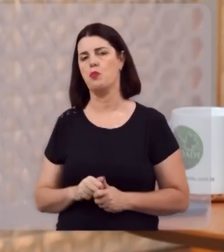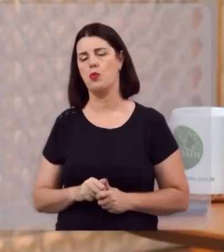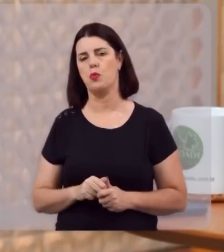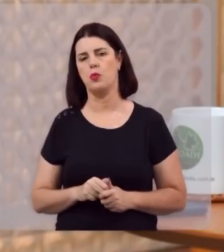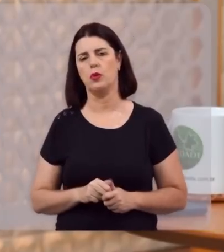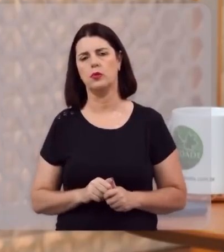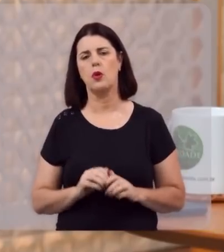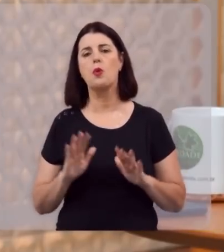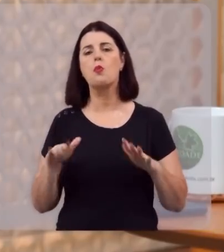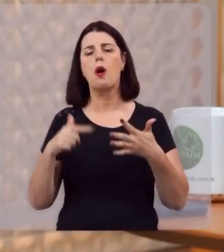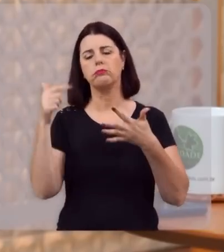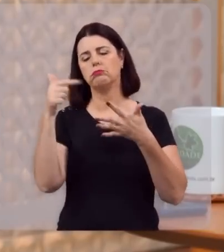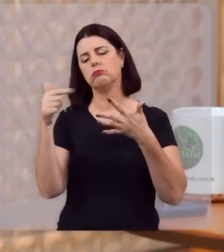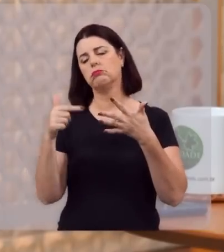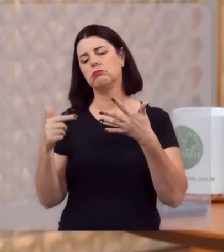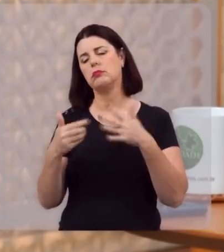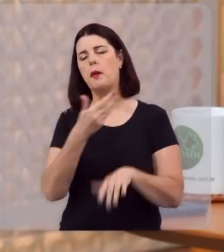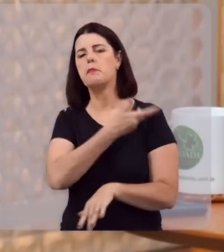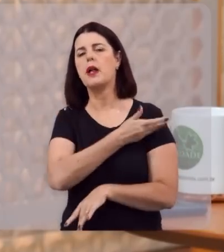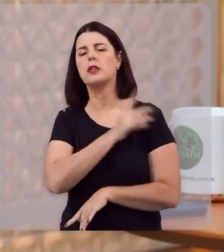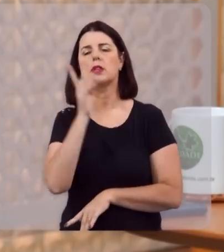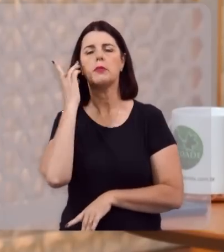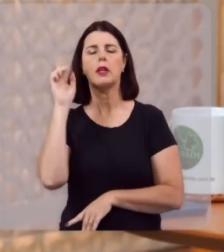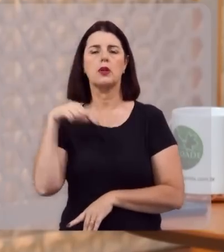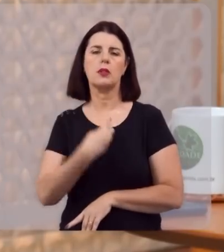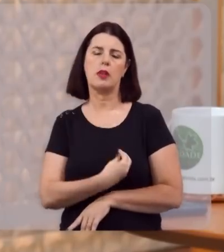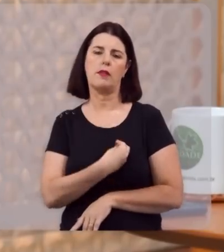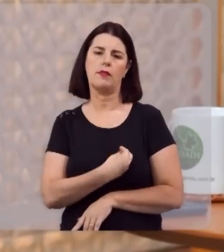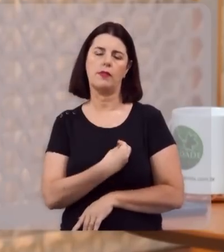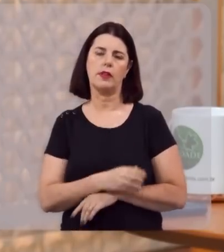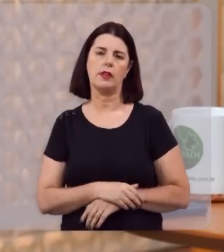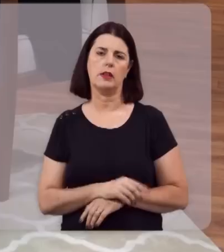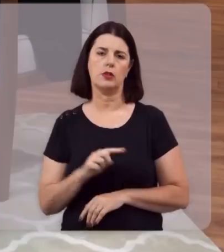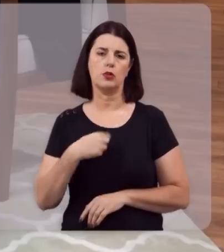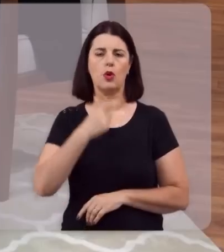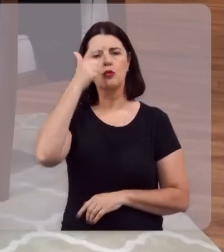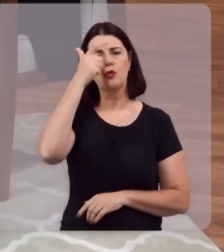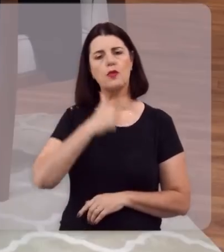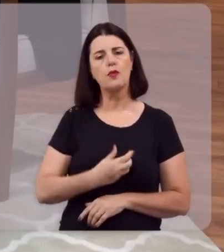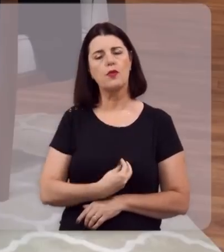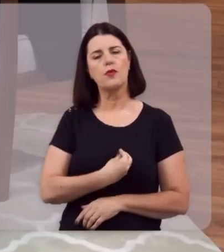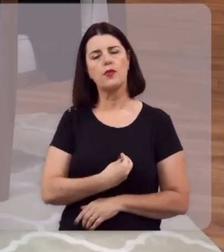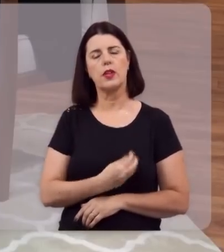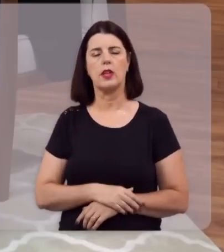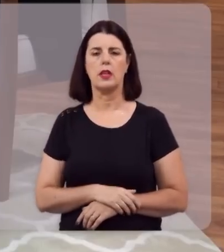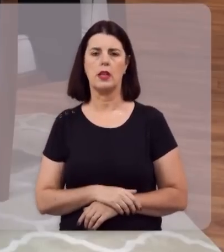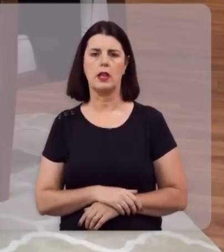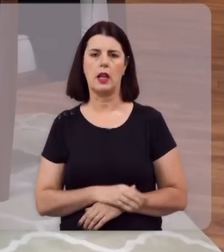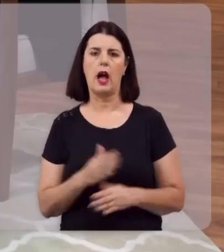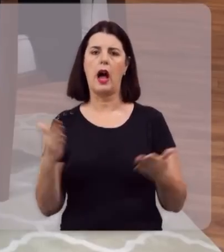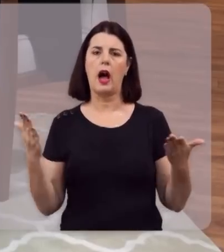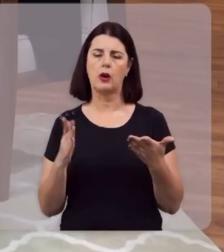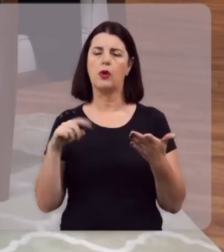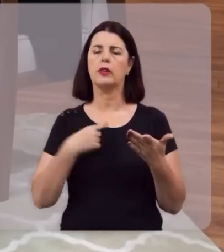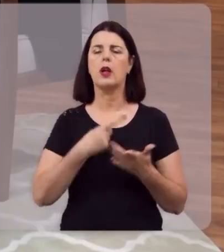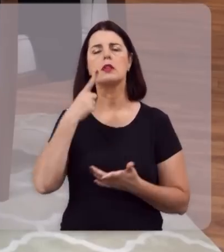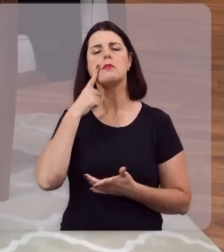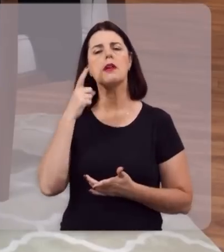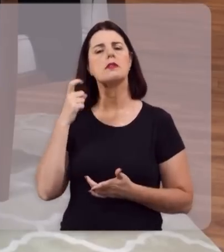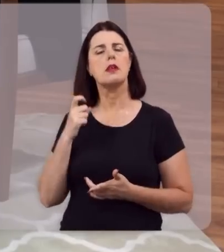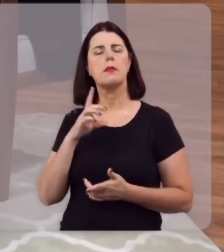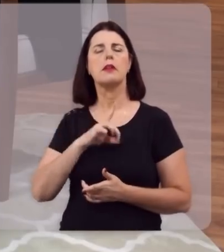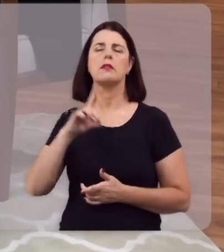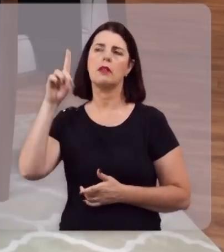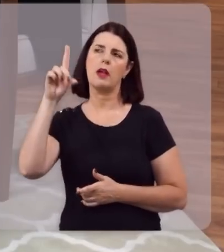Quais as implicações práticas na nossa vida nas nossas atitudes no nosso comportamento uma vez Agora que